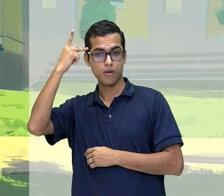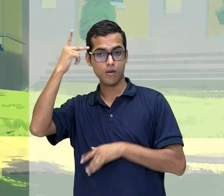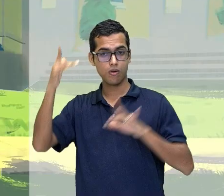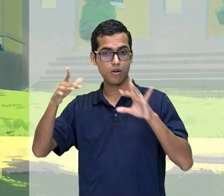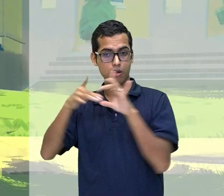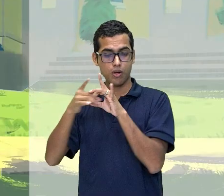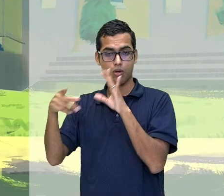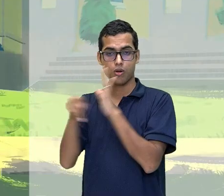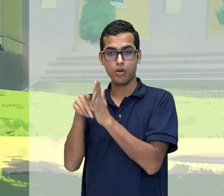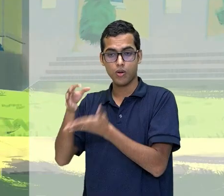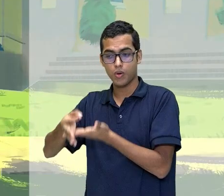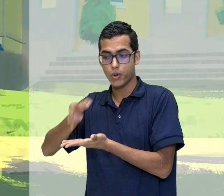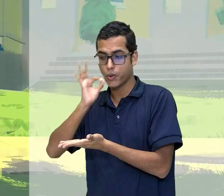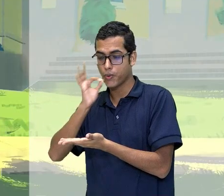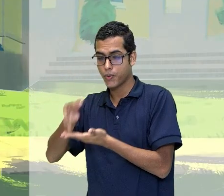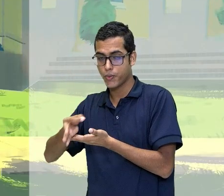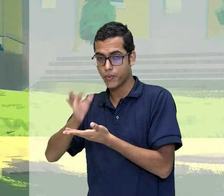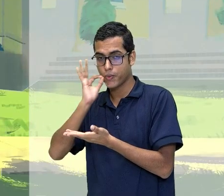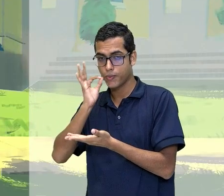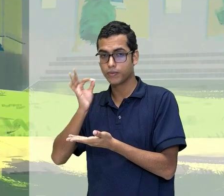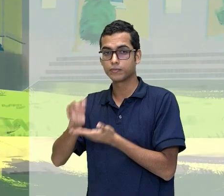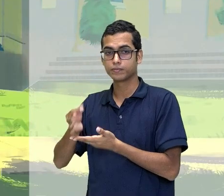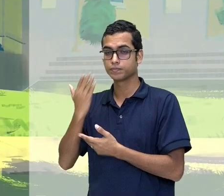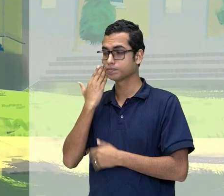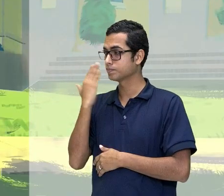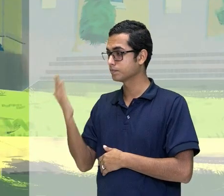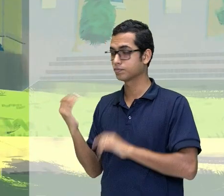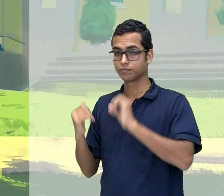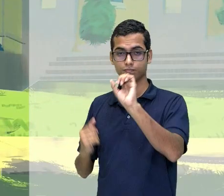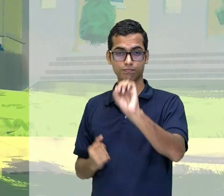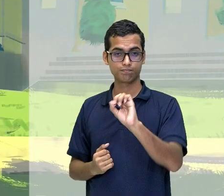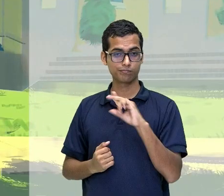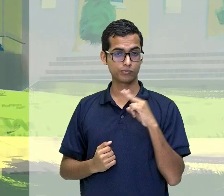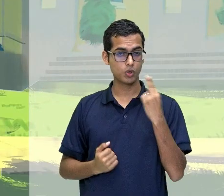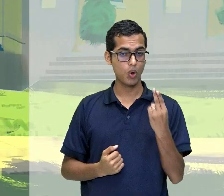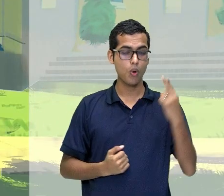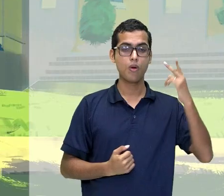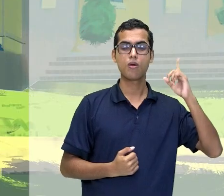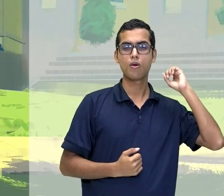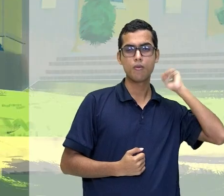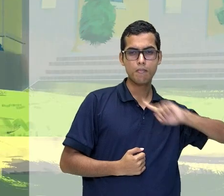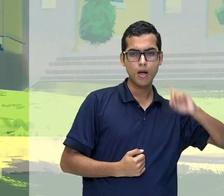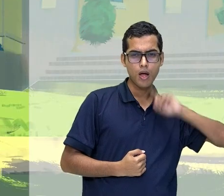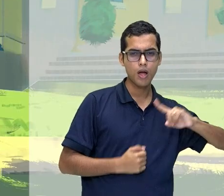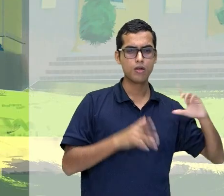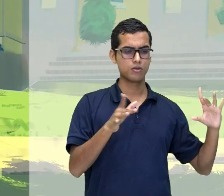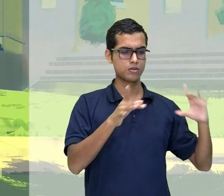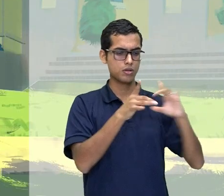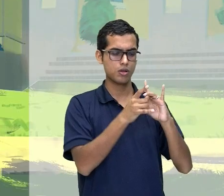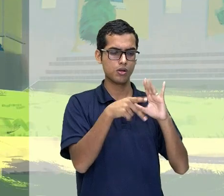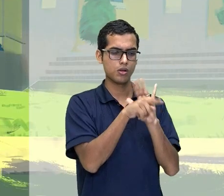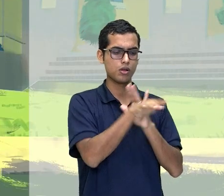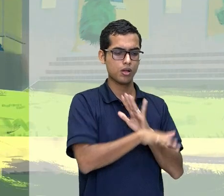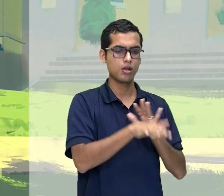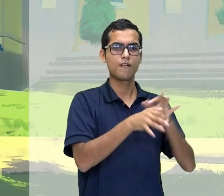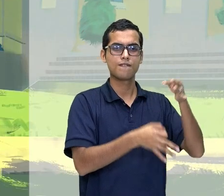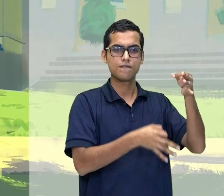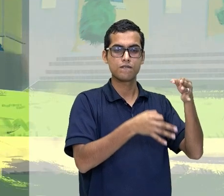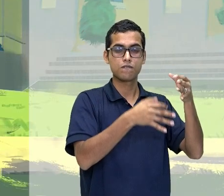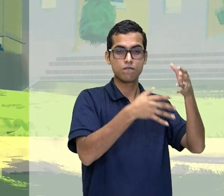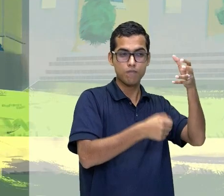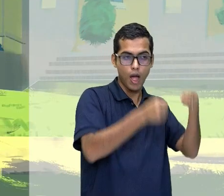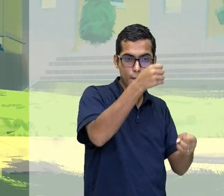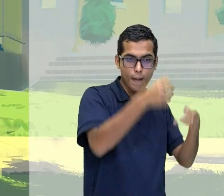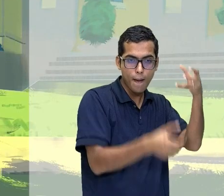aos cafeicultores, aqui o paulista do meu lado, ou então ele era mineiro, ligado então à oligarquia produtora